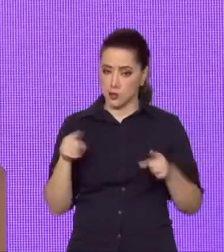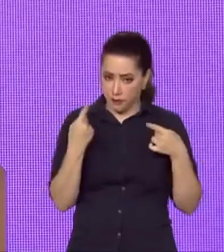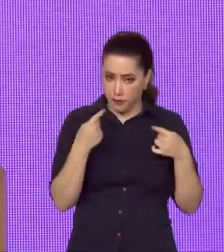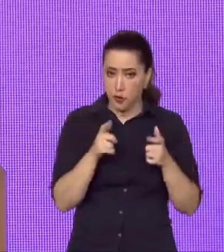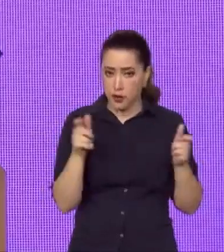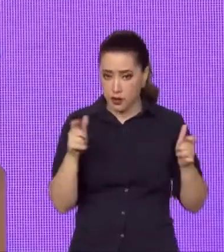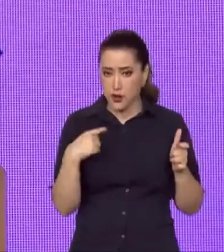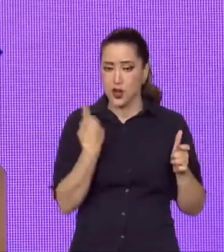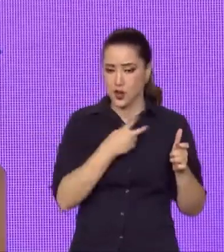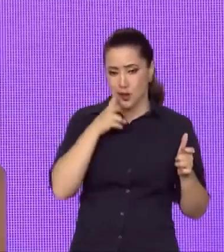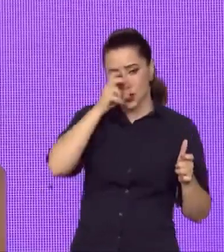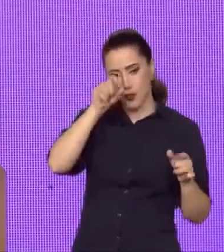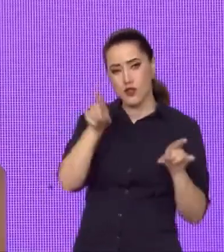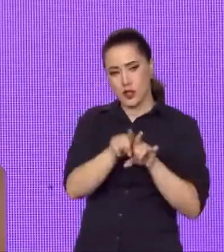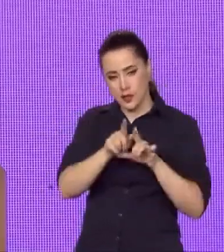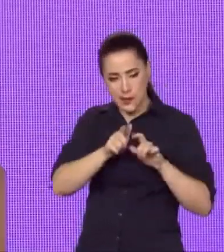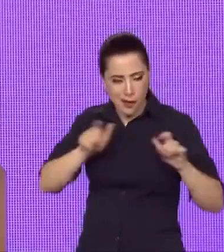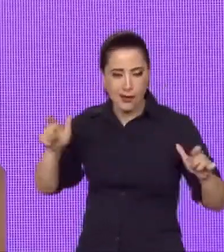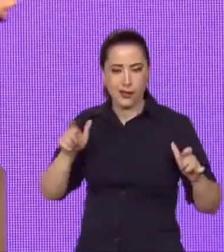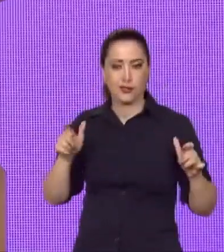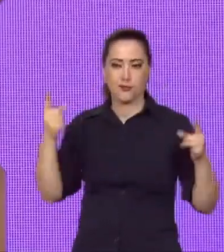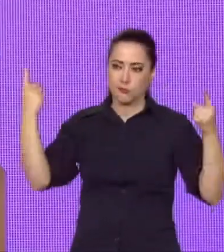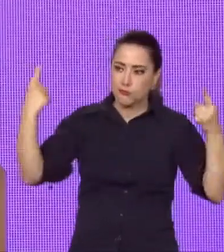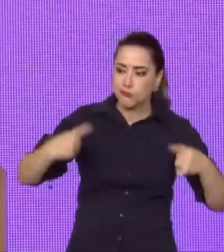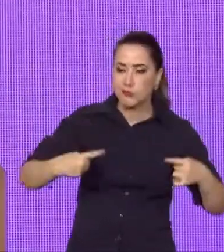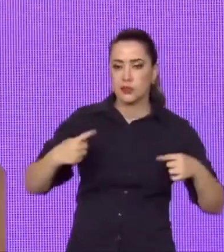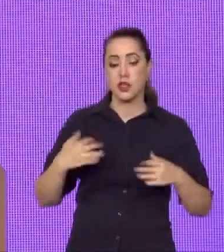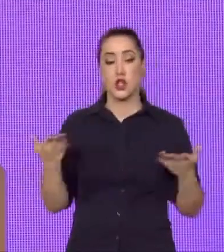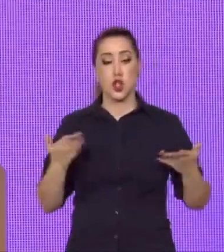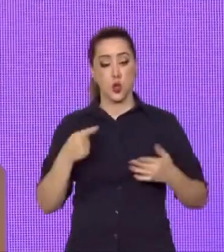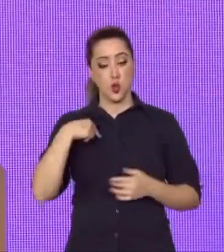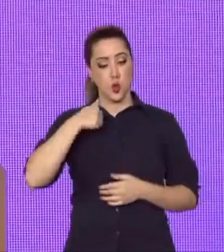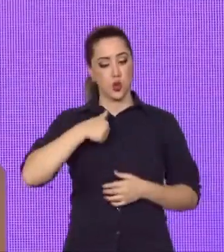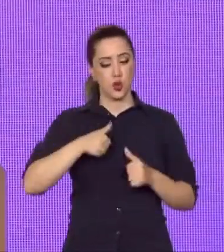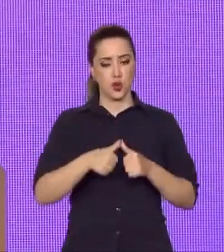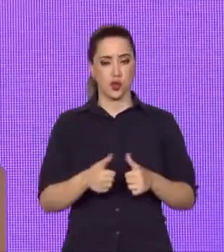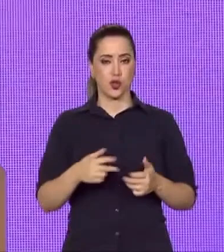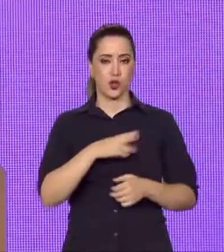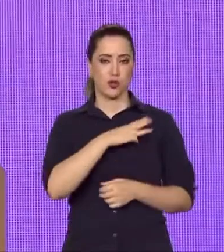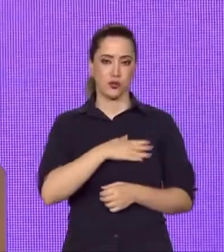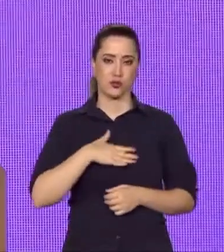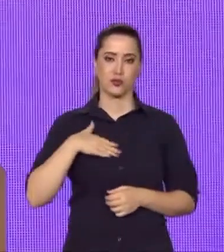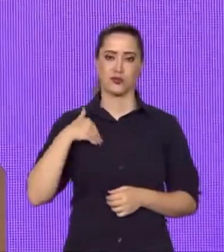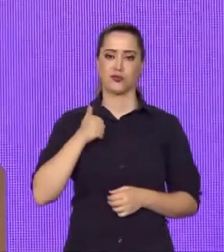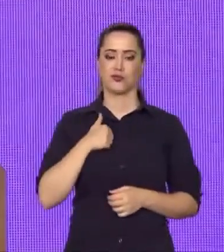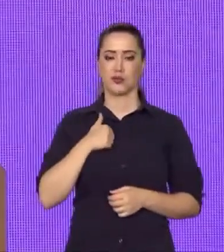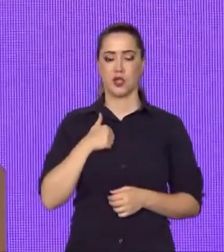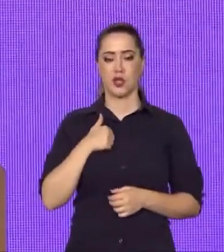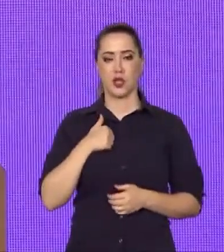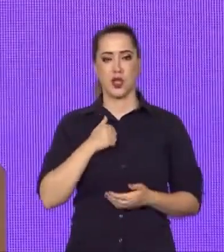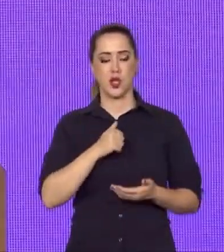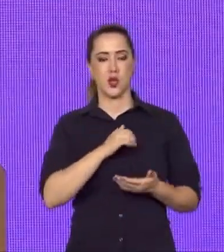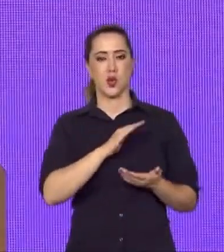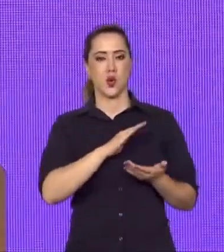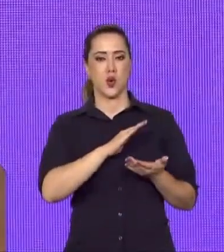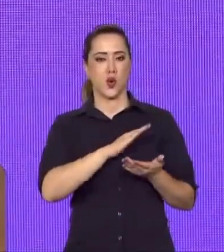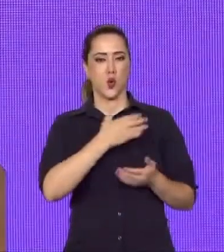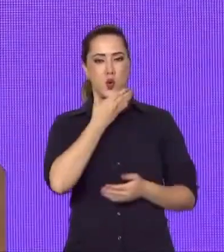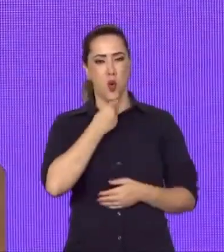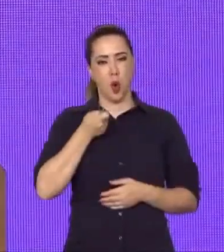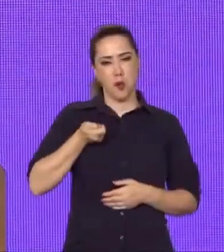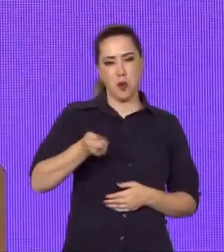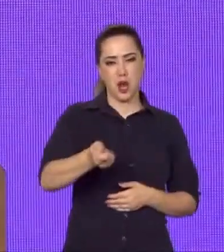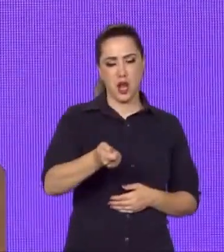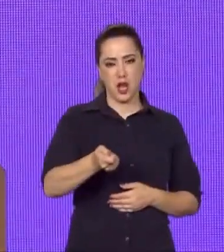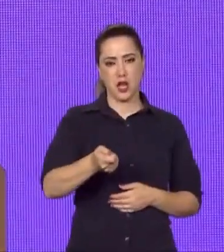No lugar que ocupo hoje, de primeira dama, o machismo e a misoginia me atacam de todas